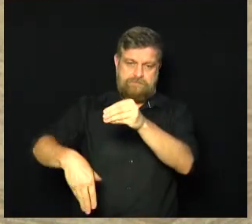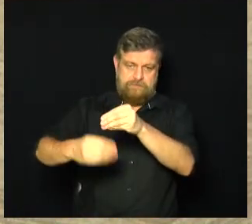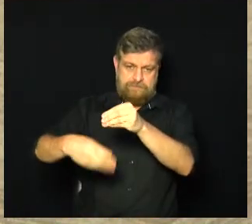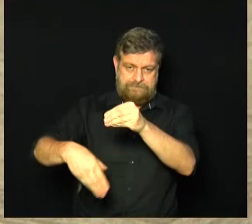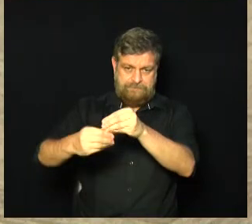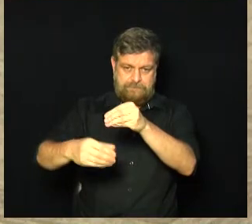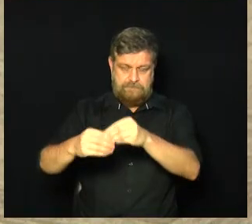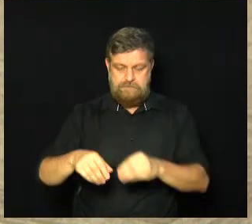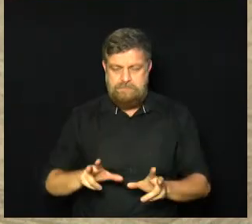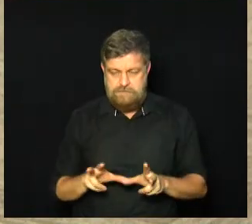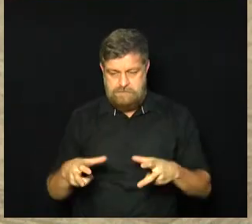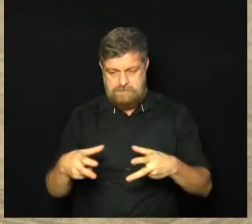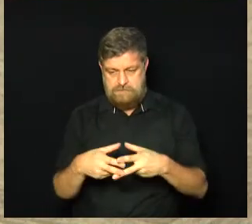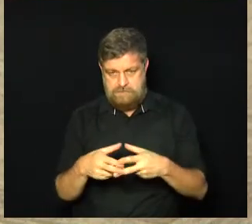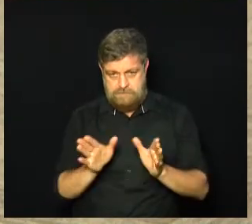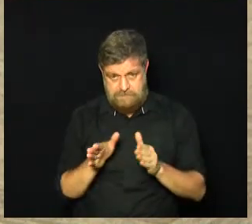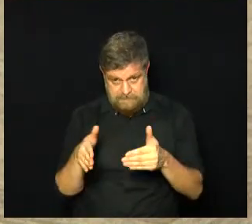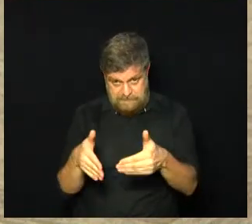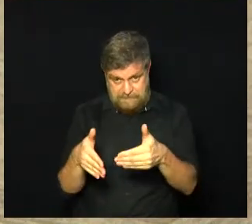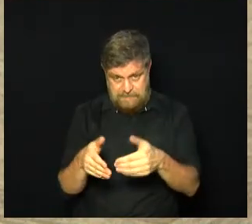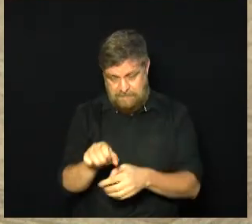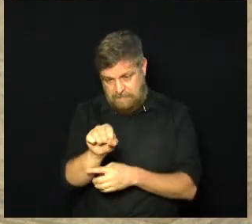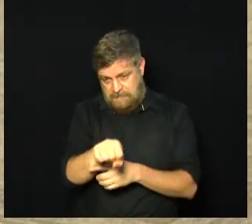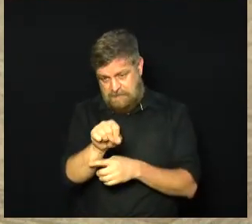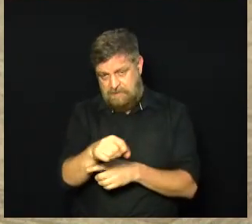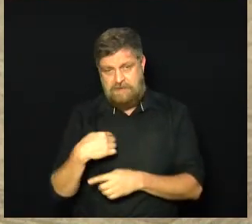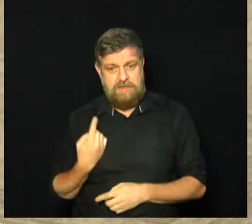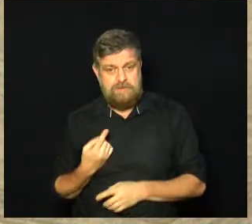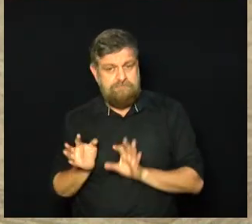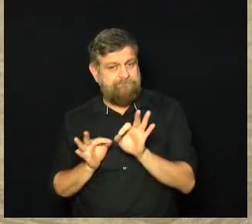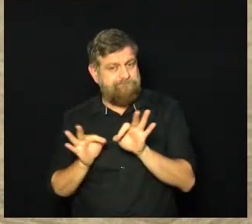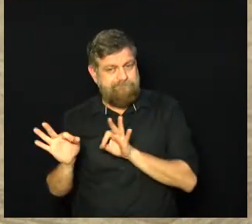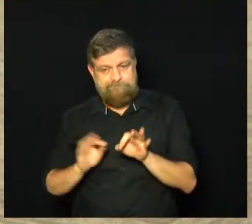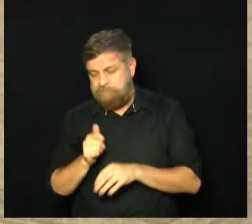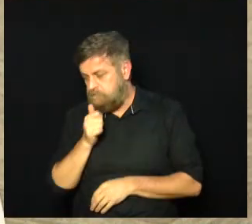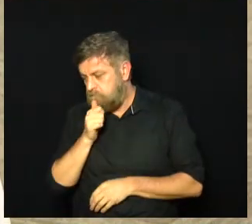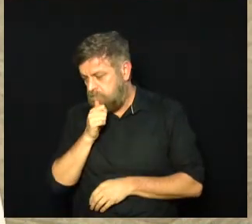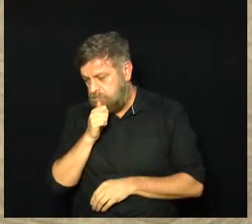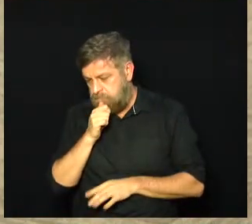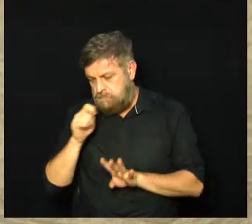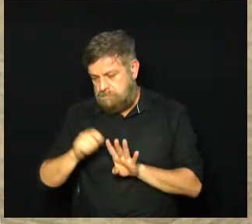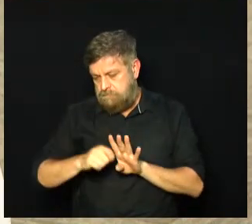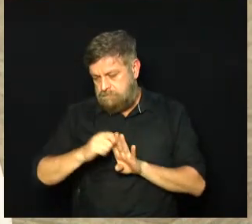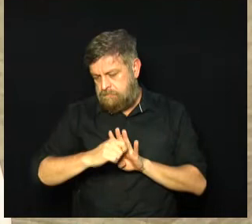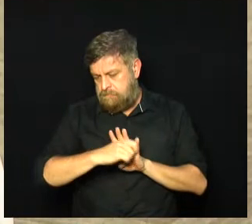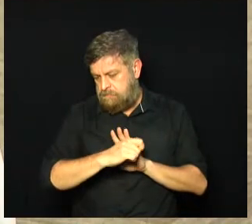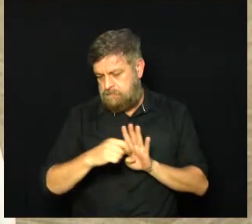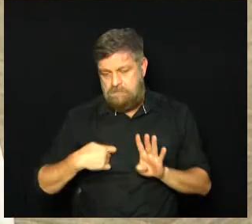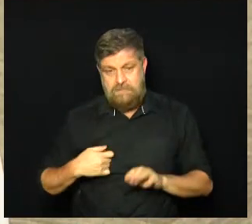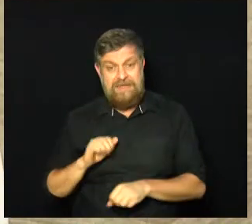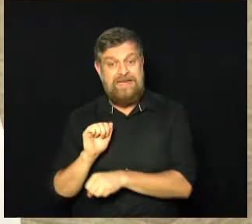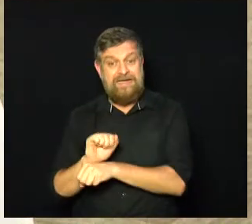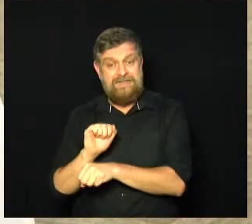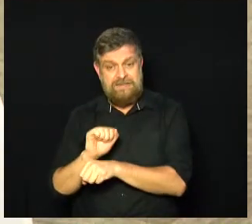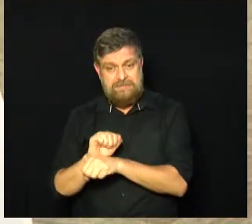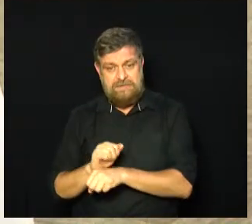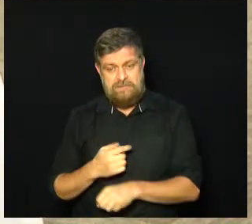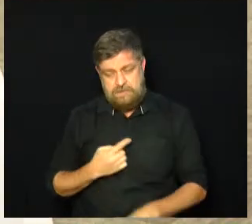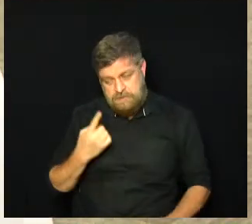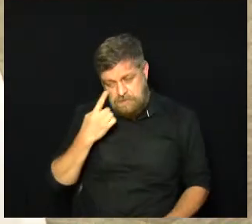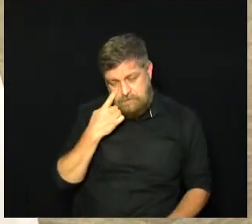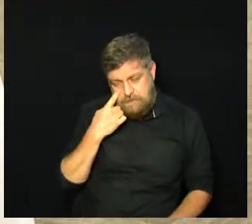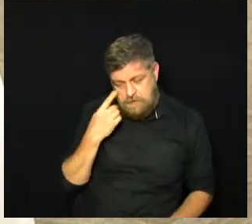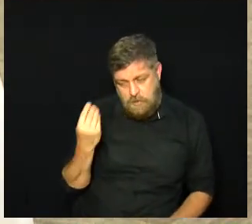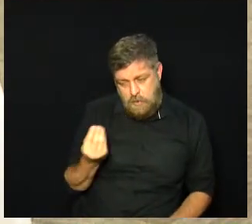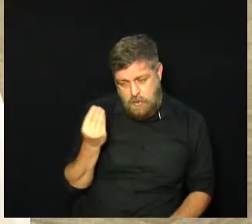para a comissão. Exatamente, a gente ainda não montou exatamente o calendário, justamente porque a gente está esperando para ver, né, se a gente vai